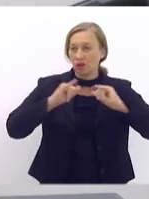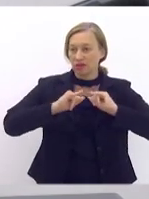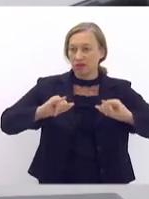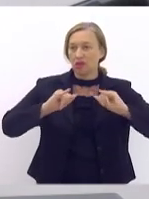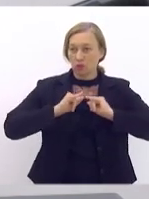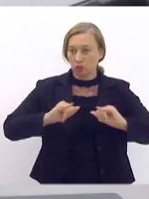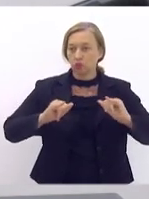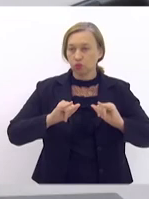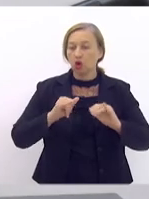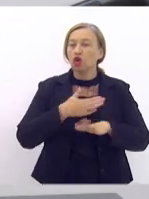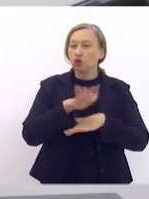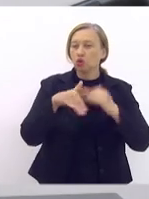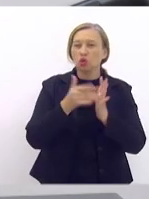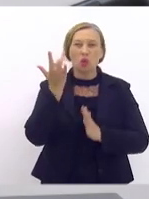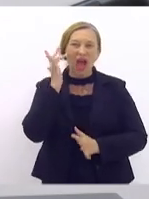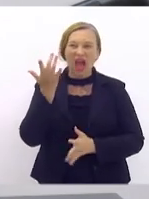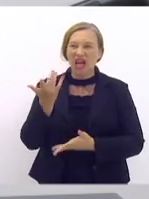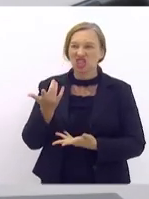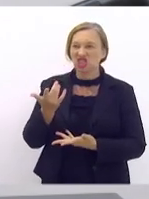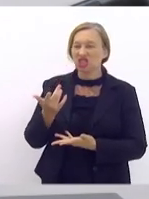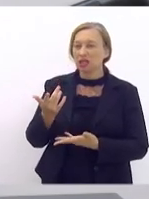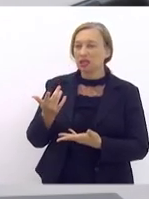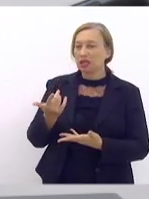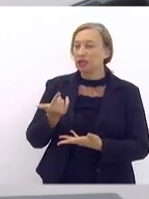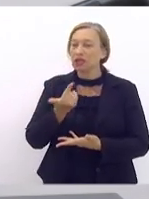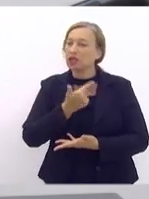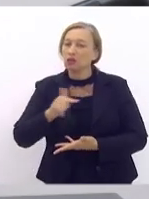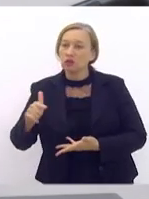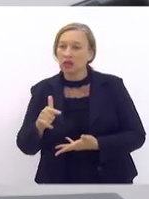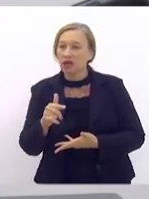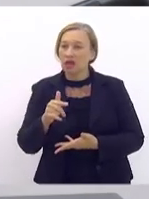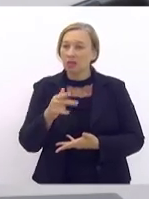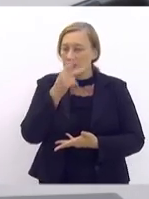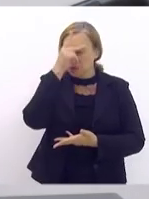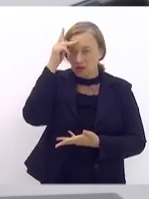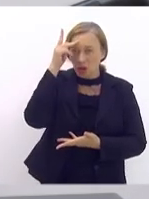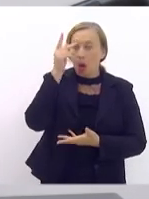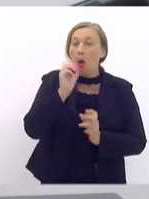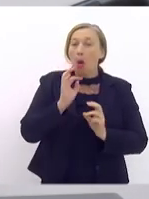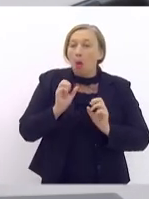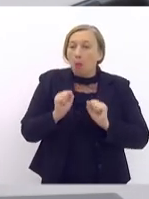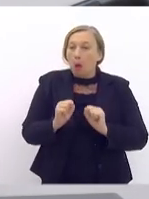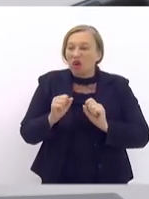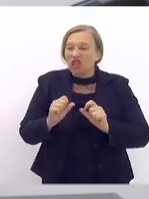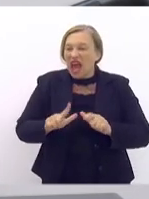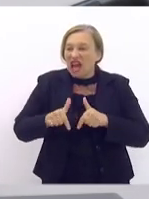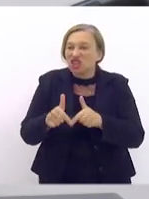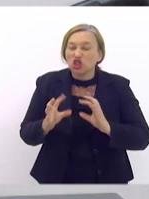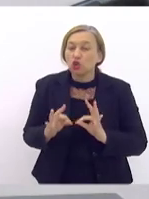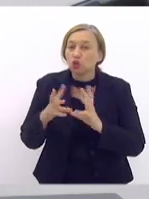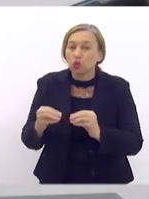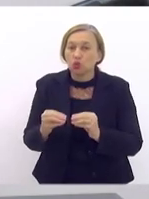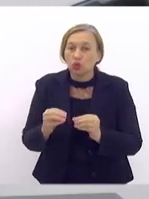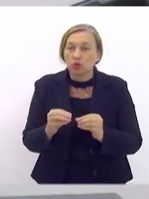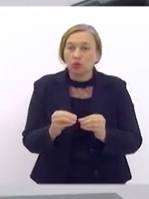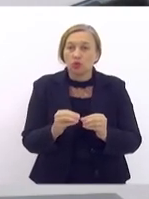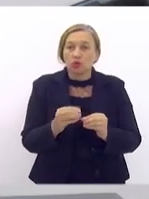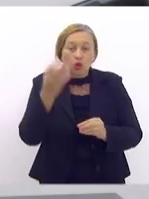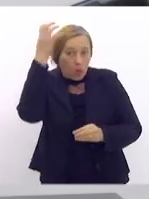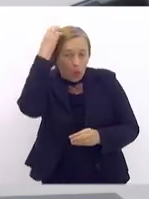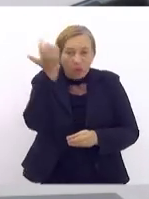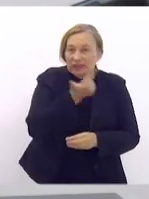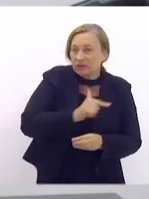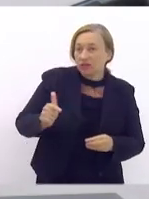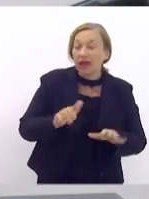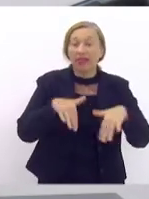onde todo mundo acha que é terra de ninguém, né? E que se pode fazer tudo ali e ficar impune. Então,